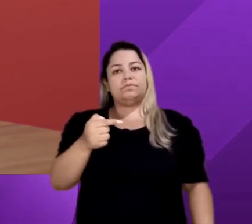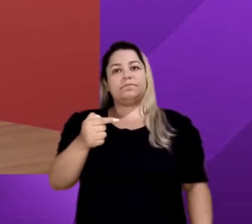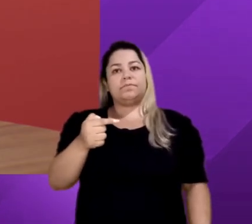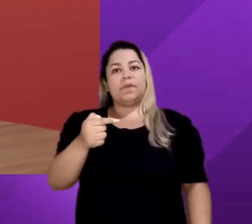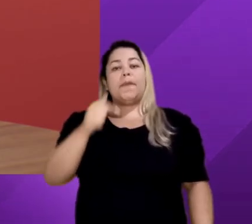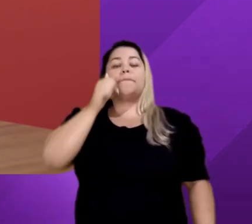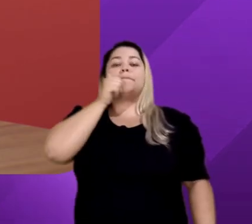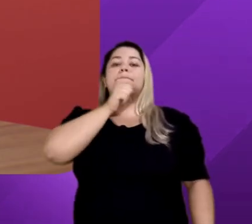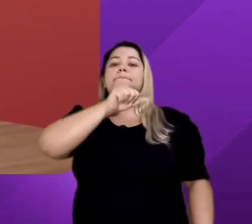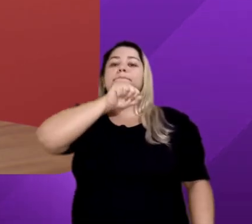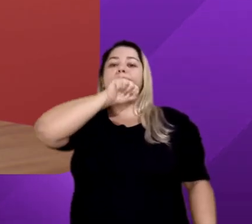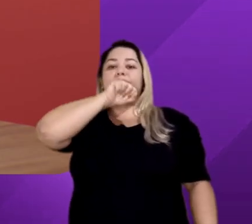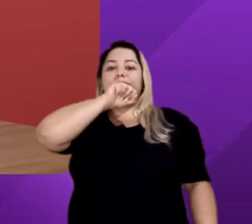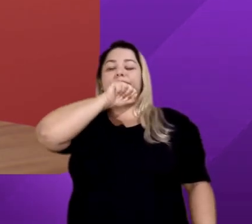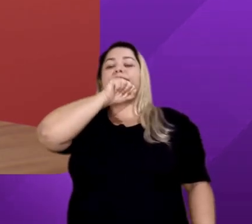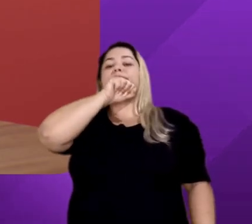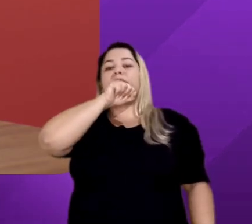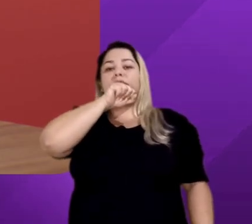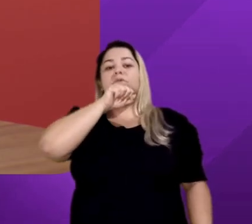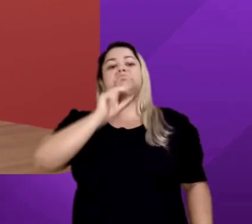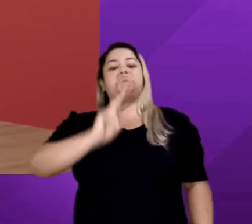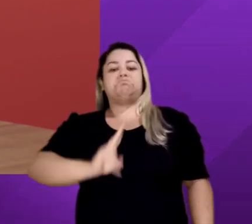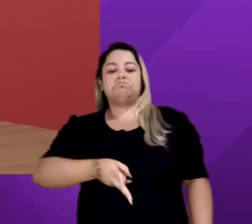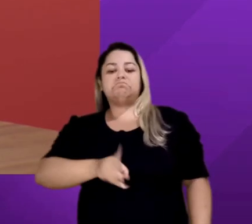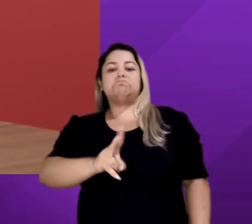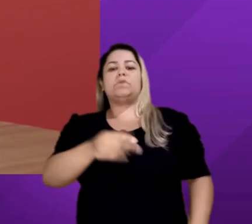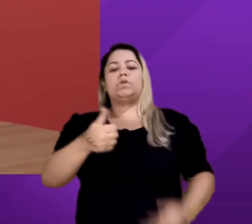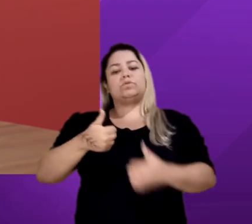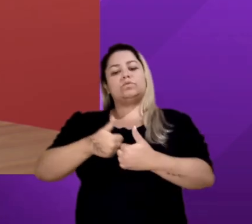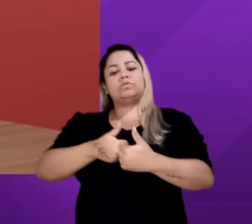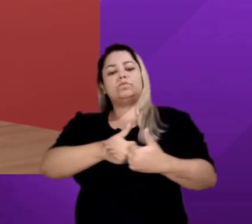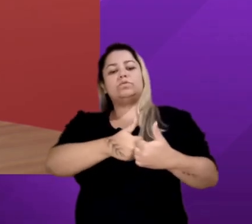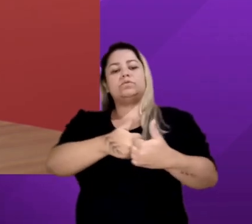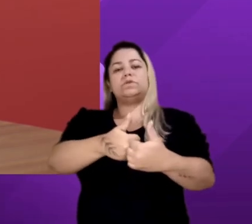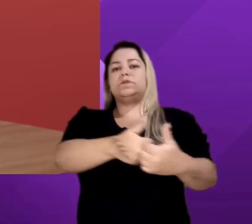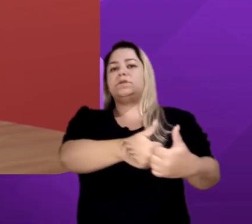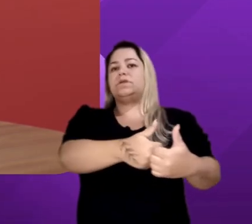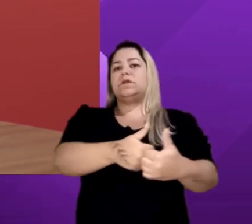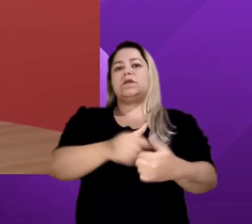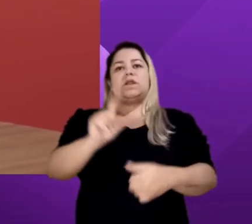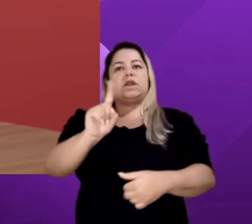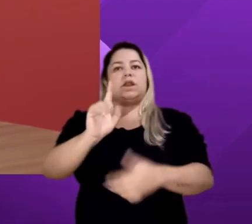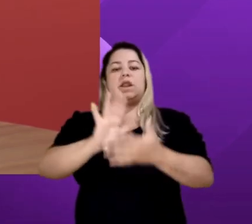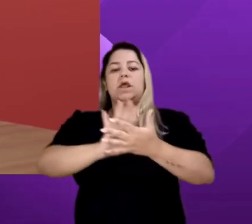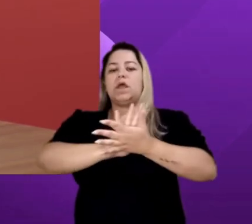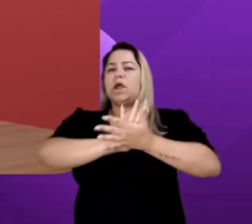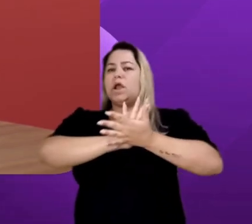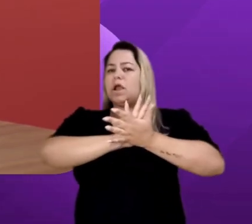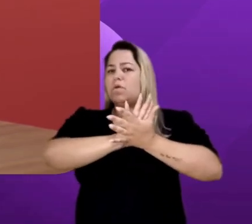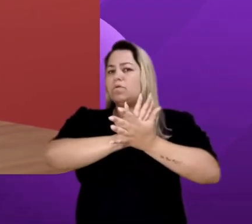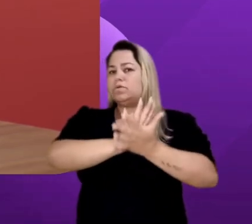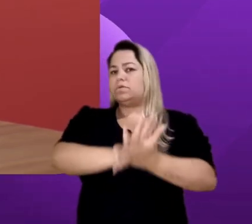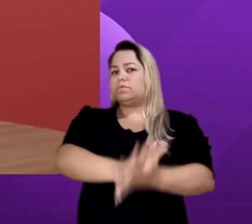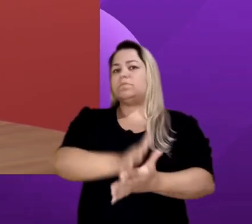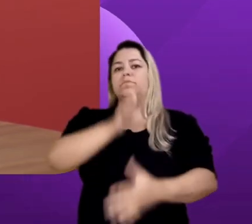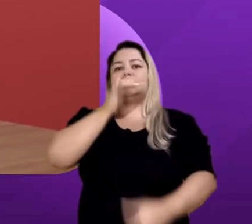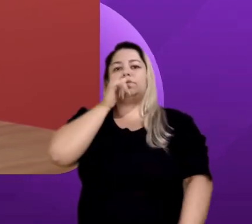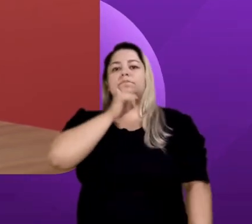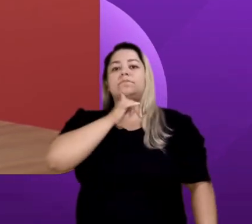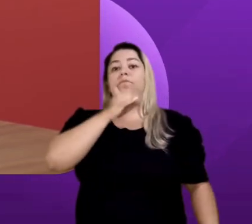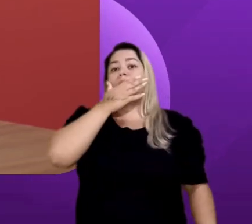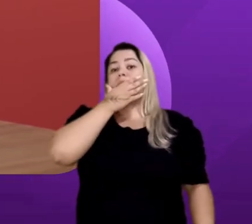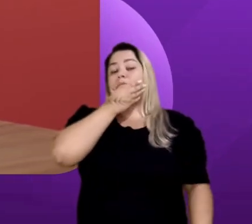mãe sempre nos conduziu de modo a não discriminar mulheres e homens. Então,